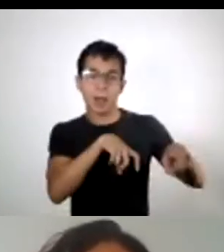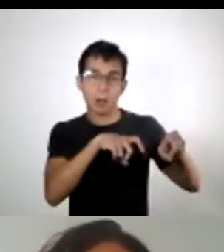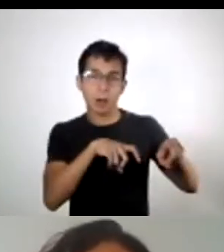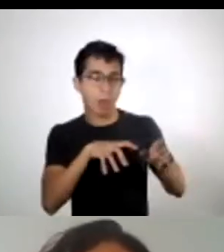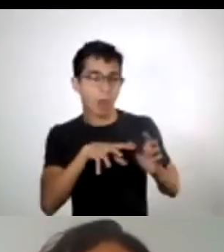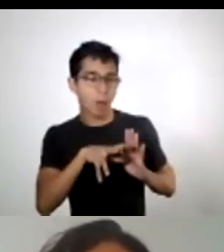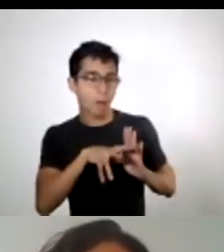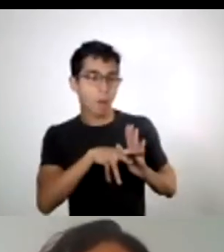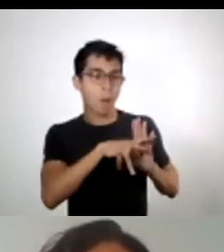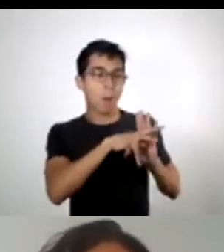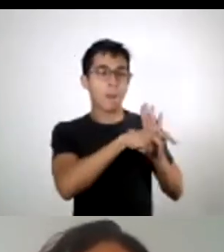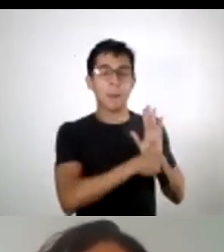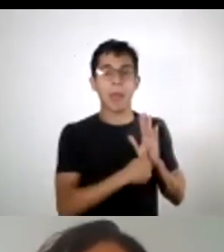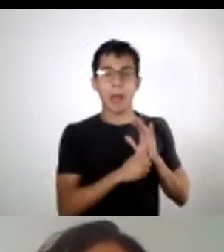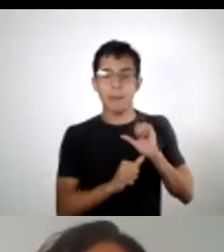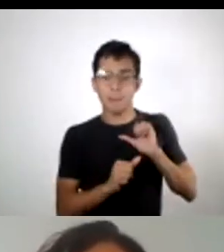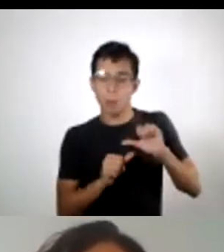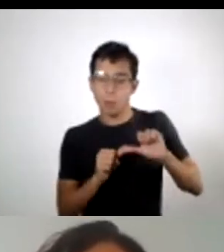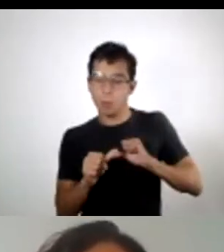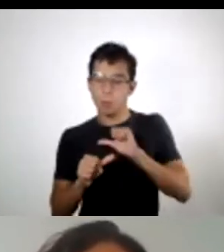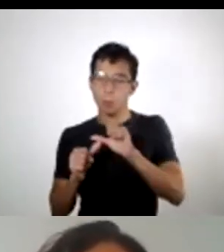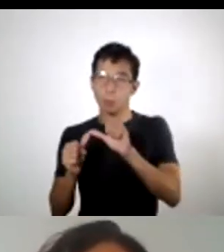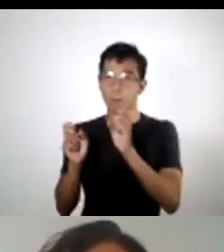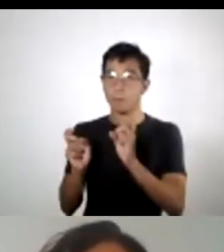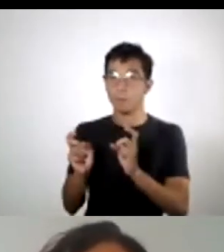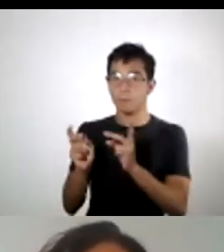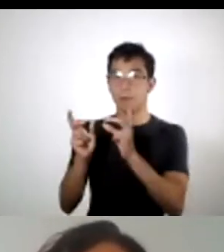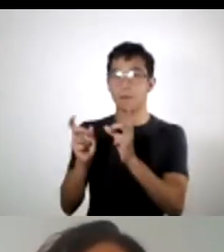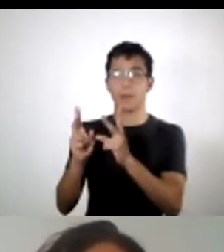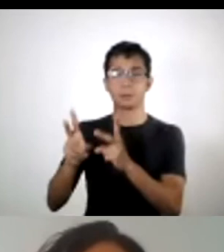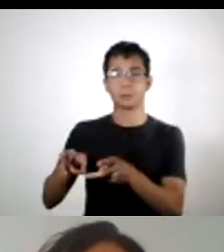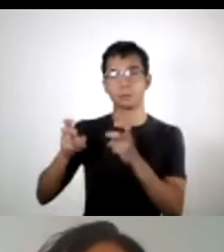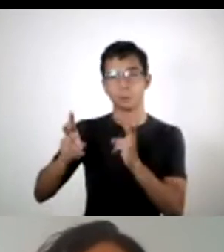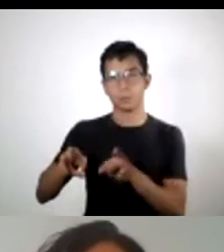saberes e vendendo isso, né?